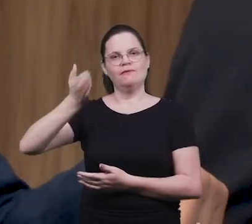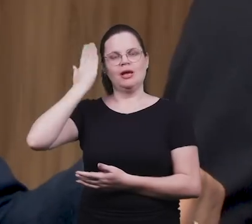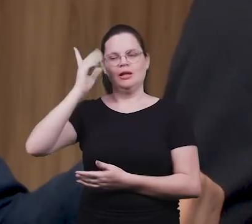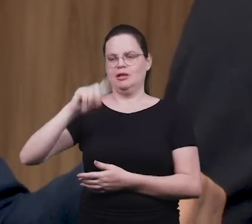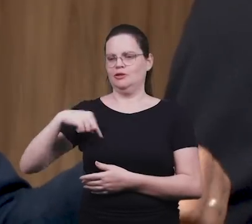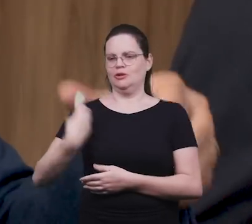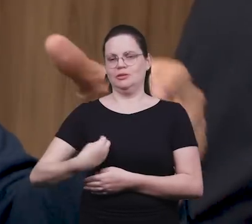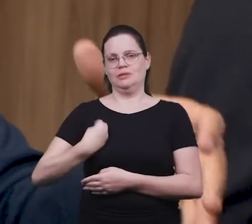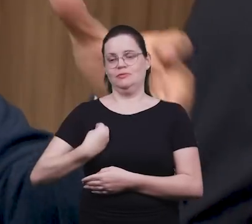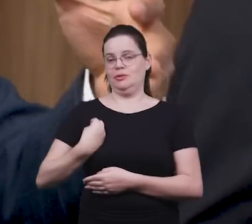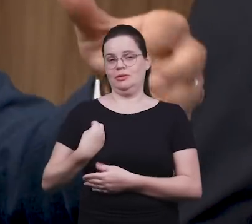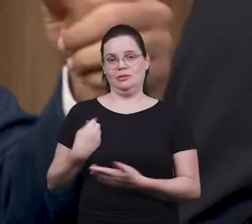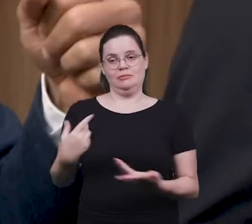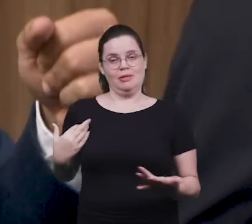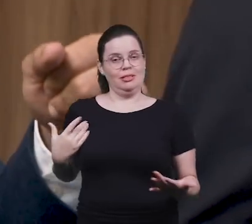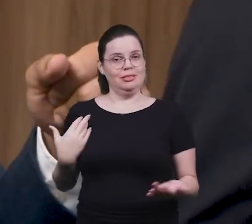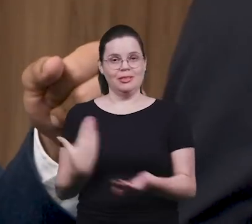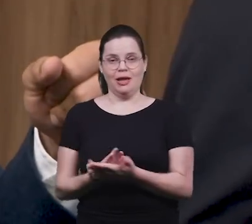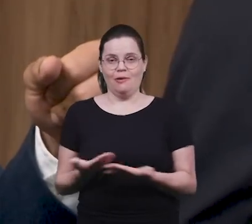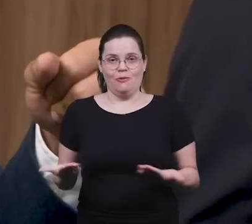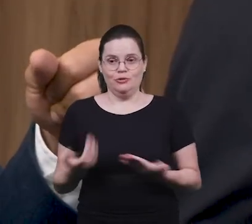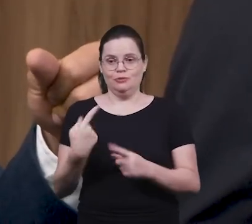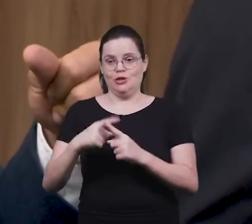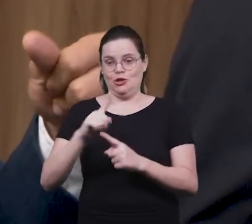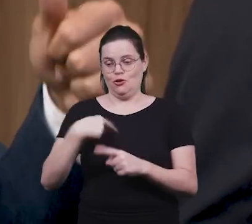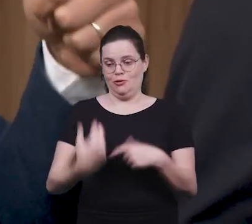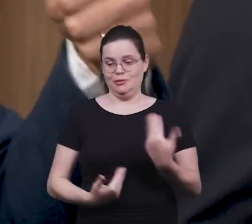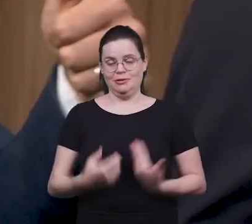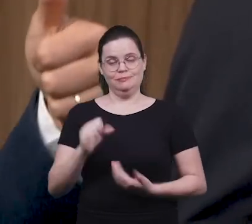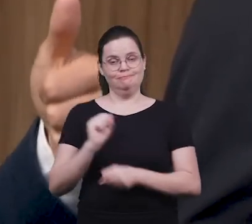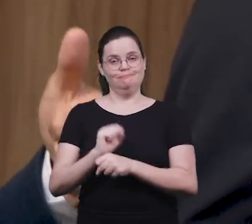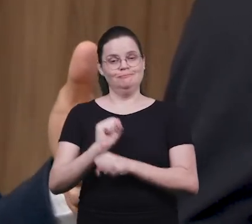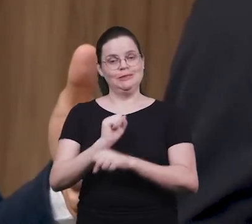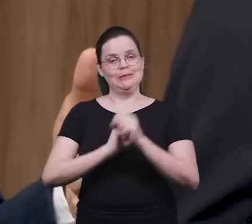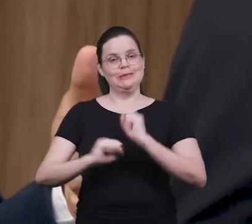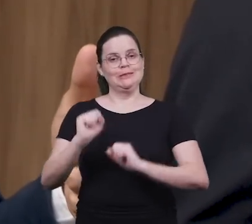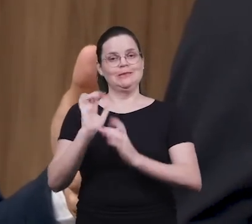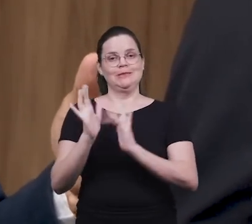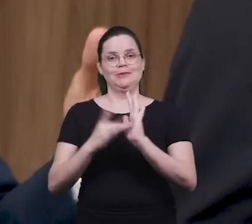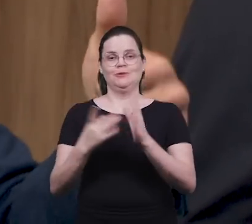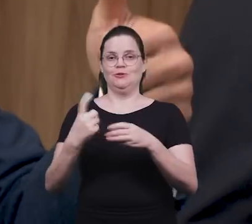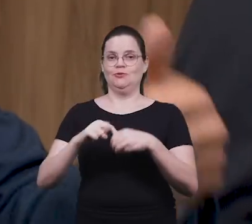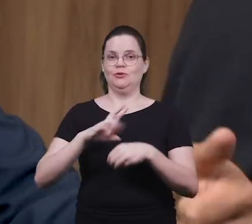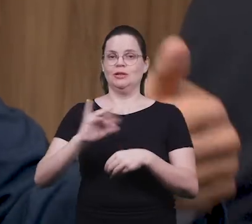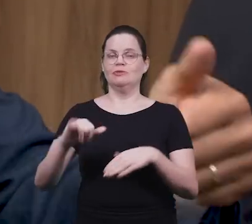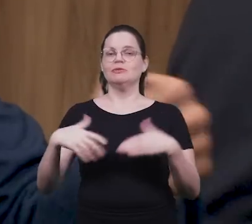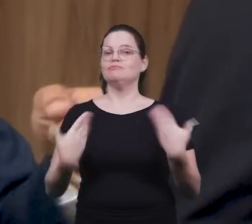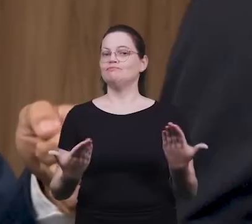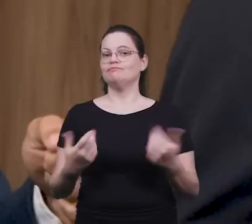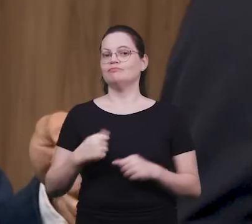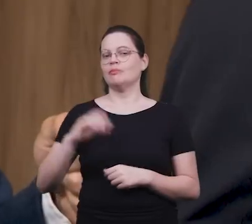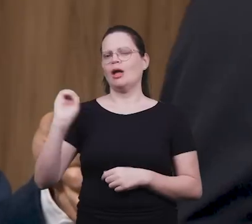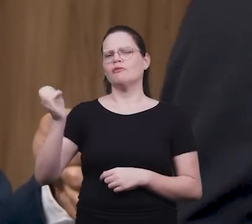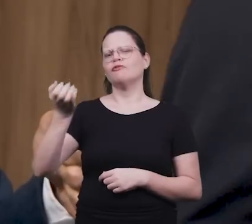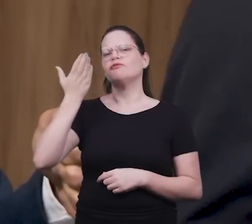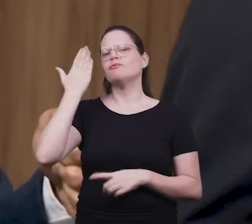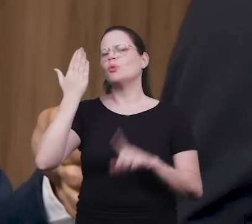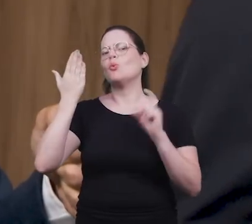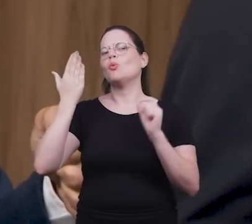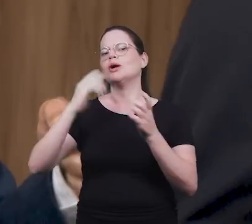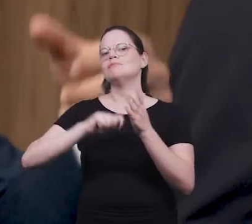nós, agora, a igreja que aguarda a volta do Senhor Jesus. E que conhecimento é esse? O conhecimento dos mistérios de